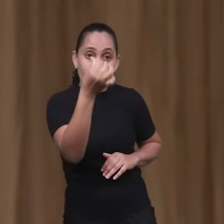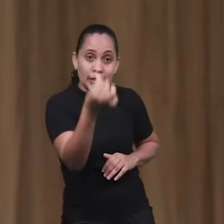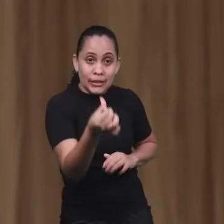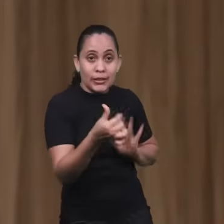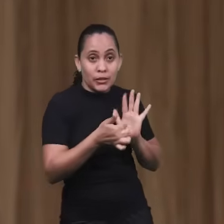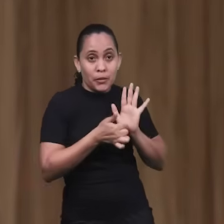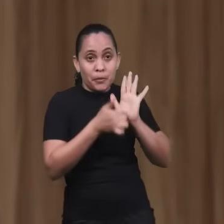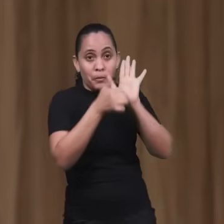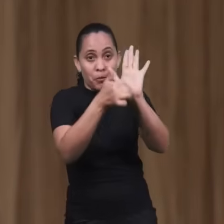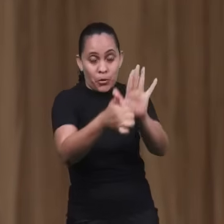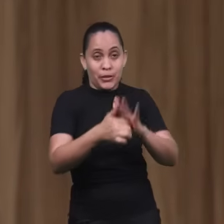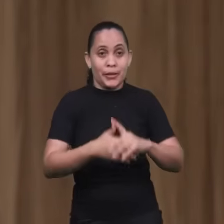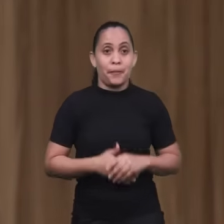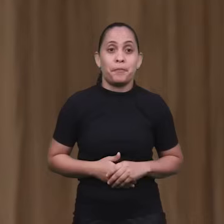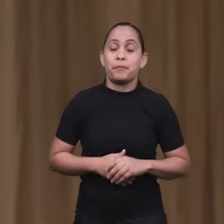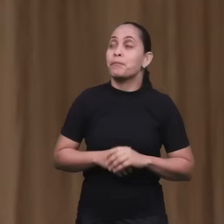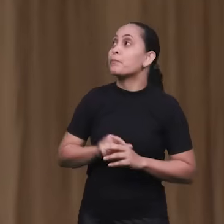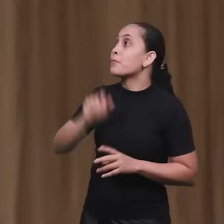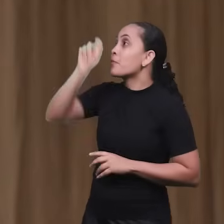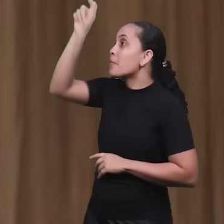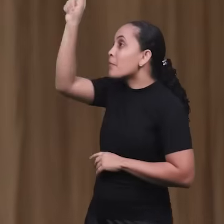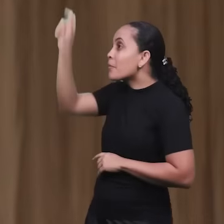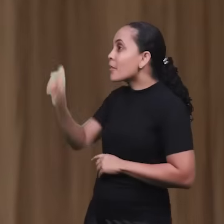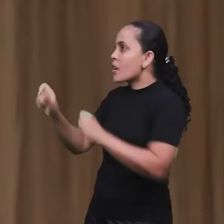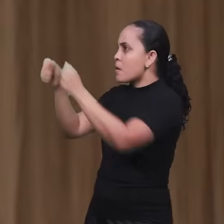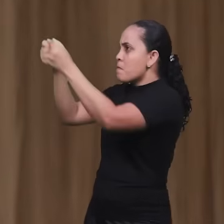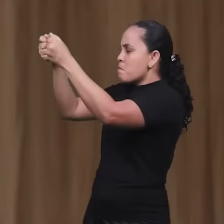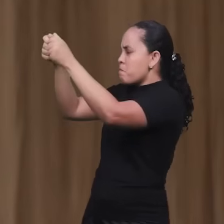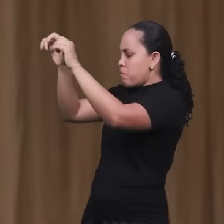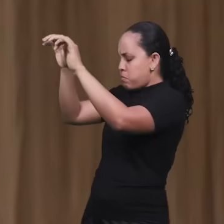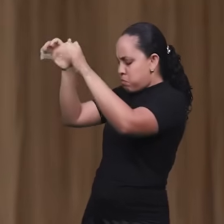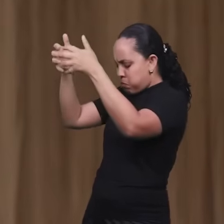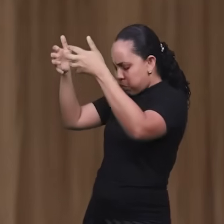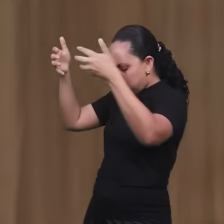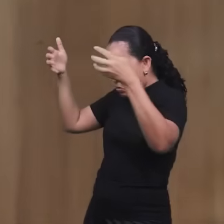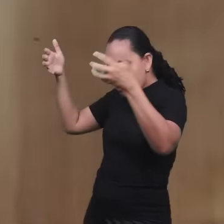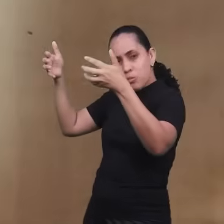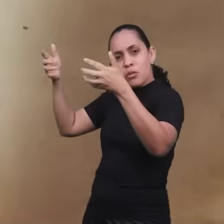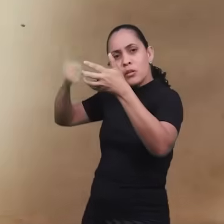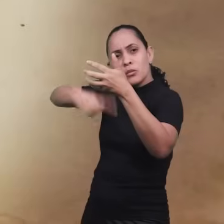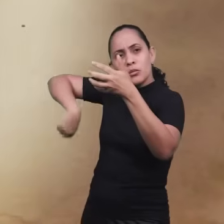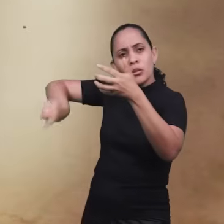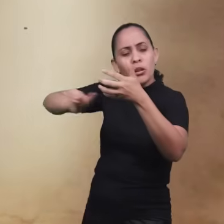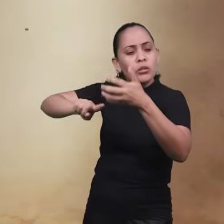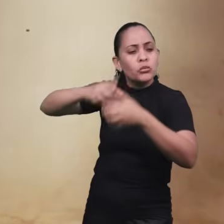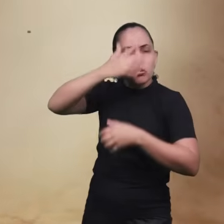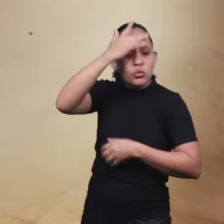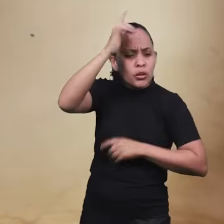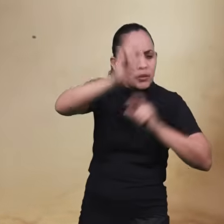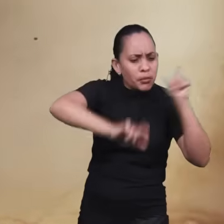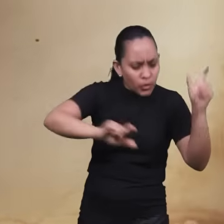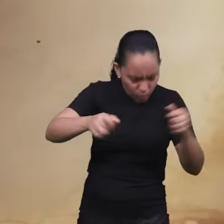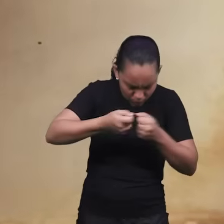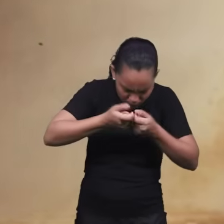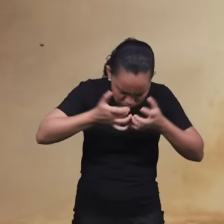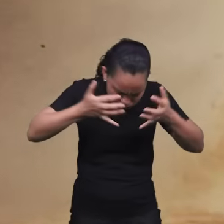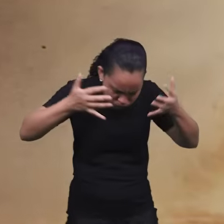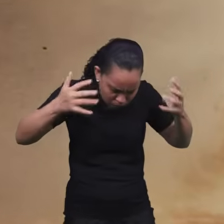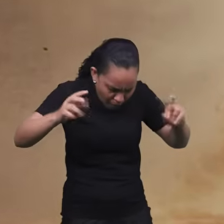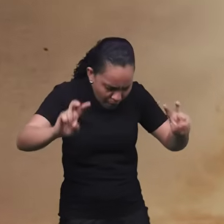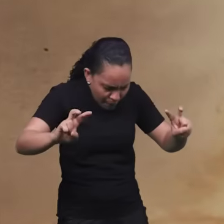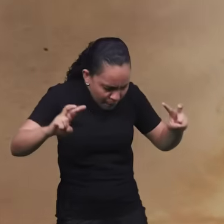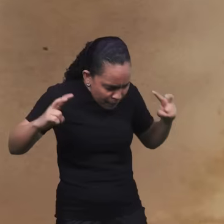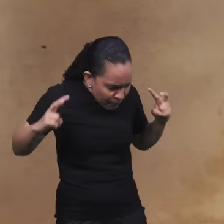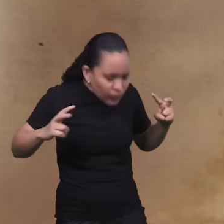Jesus diz em Mateus capítulo 5, versículo 16: Assim resplandeça a vossa